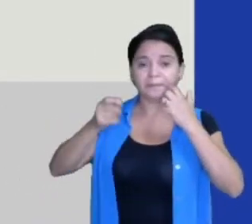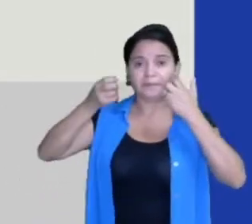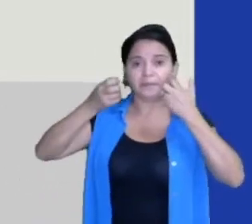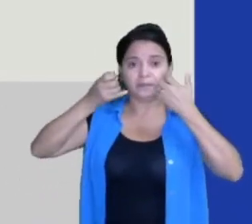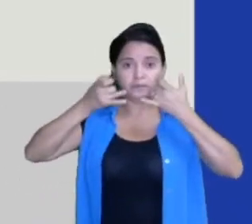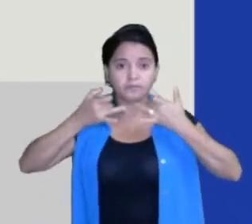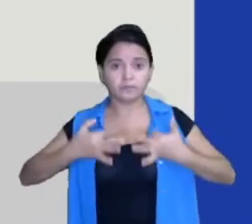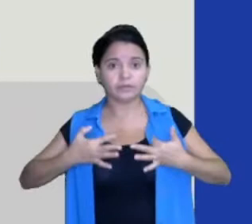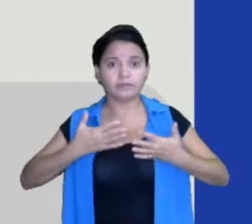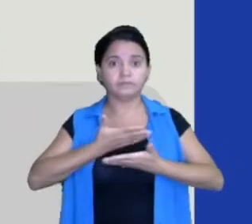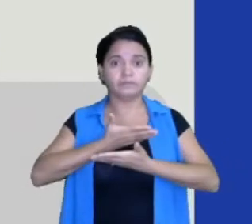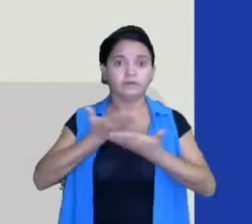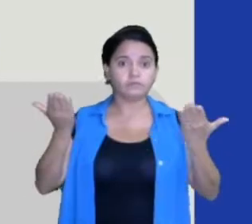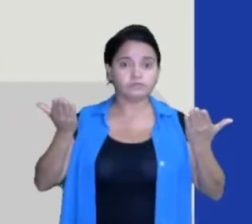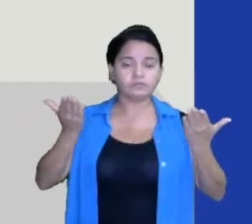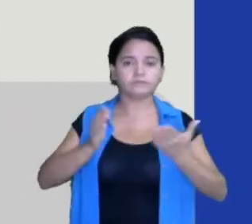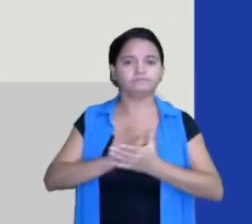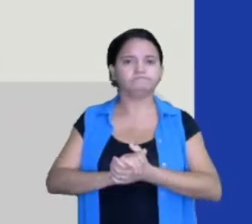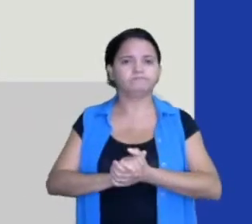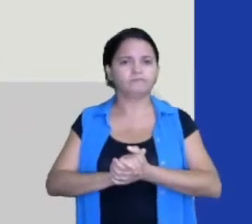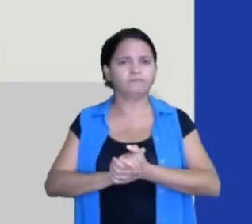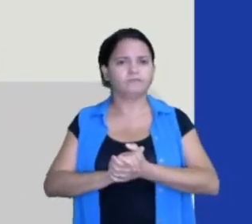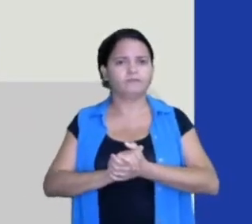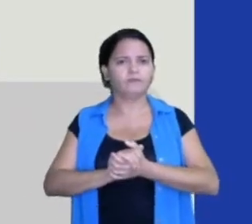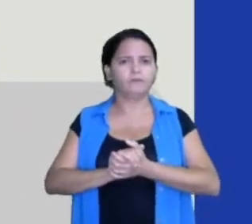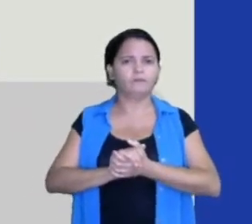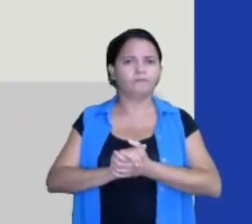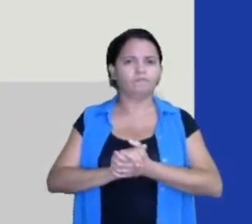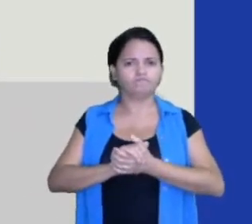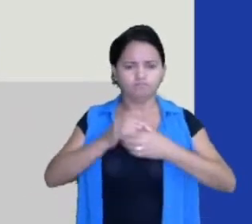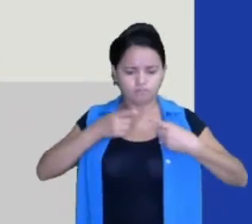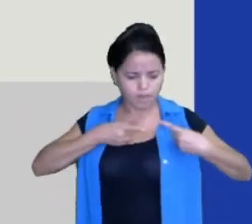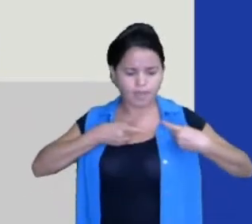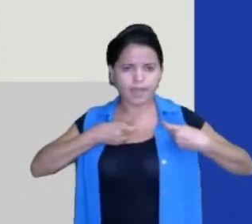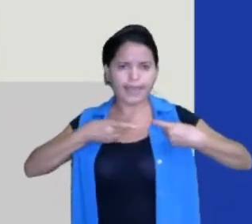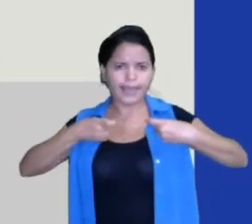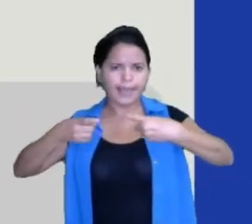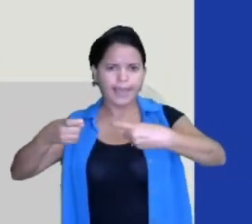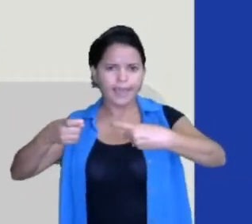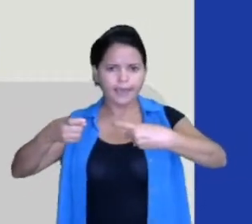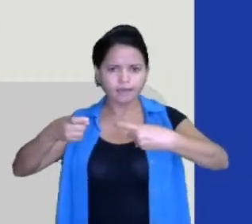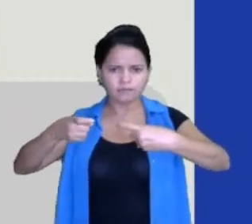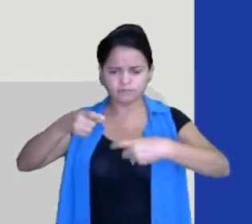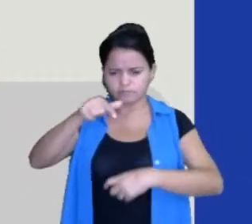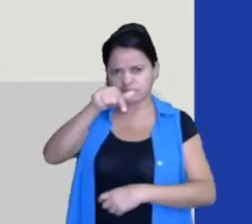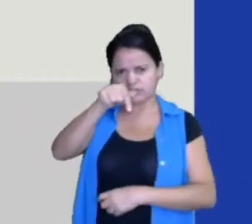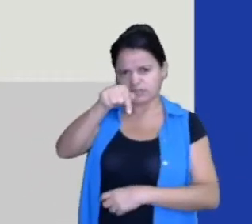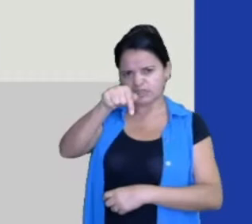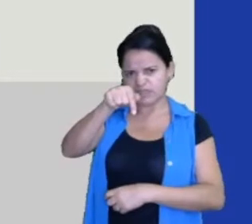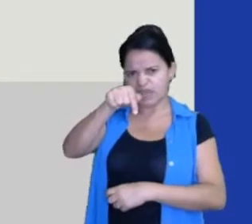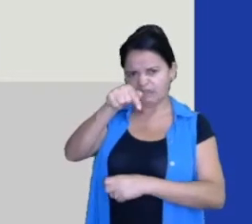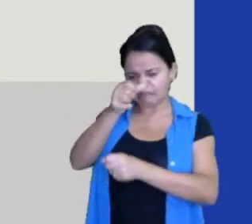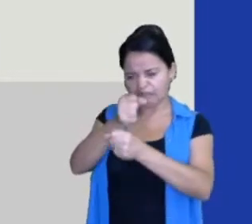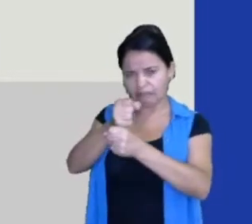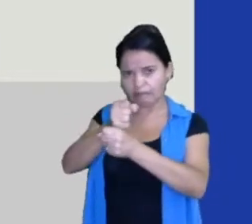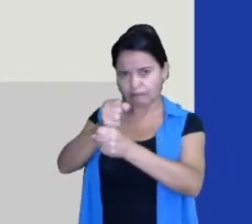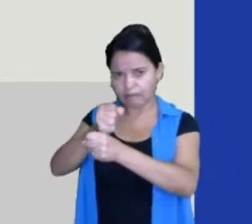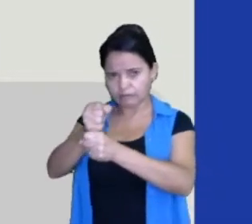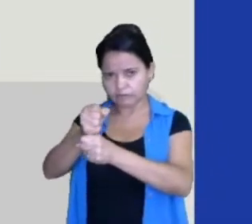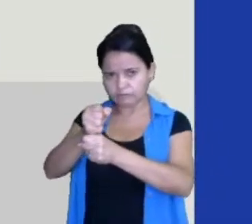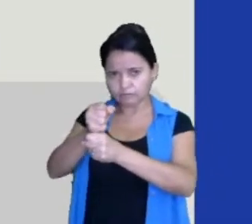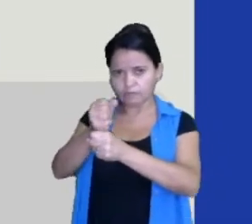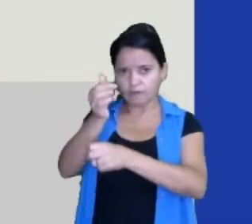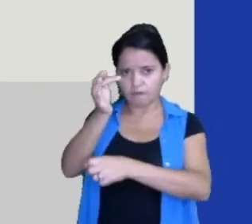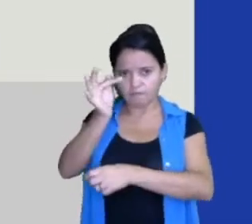vocês o que teria sido essa chamada Guerra dos 7 Anos. A França teria